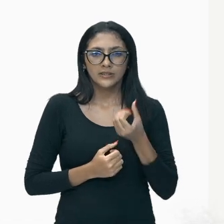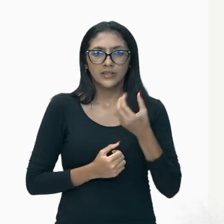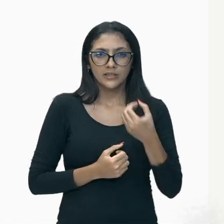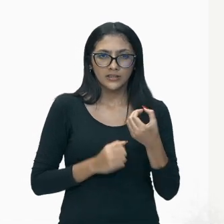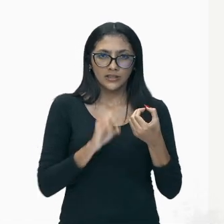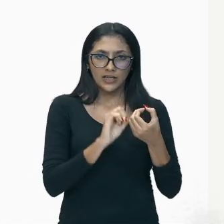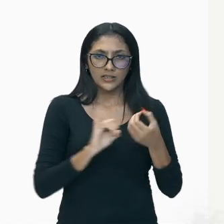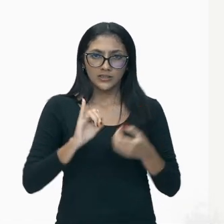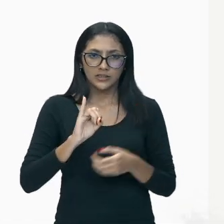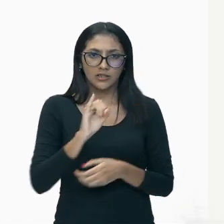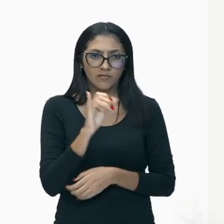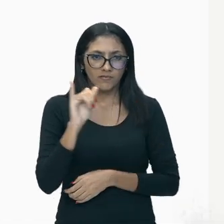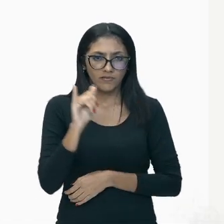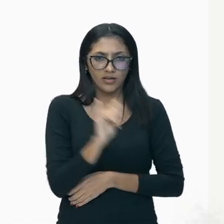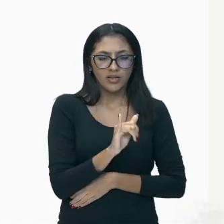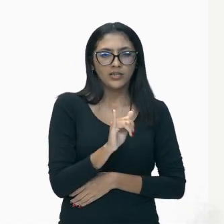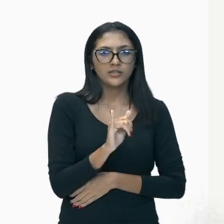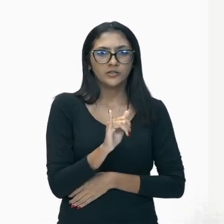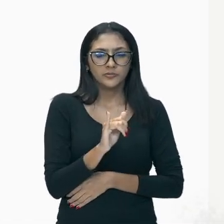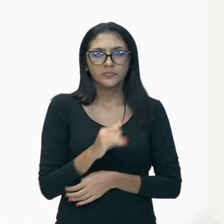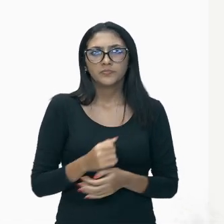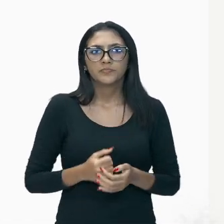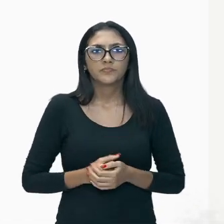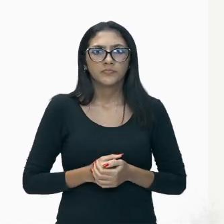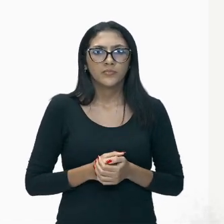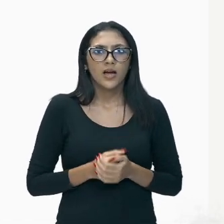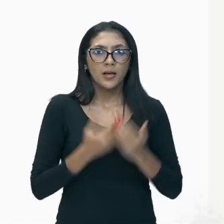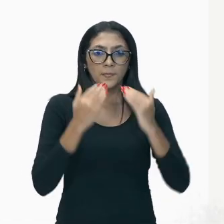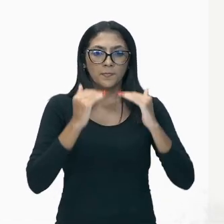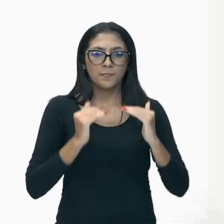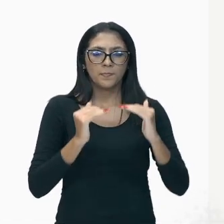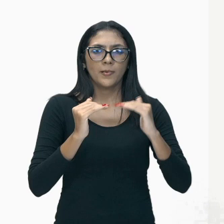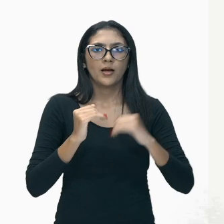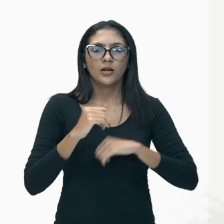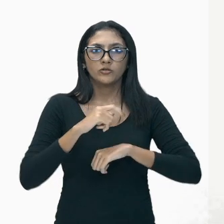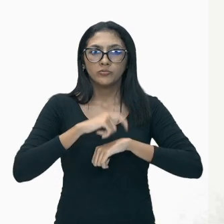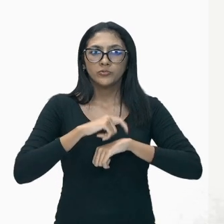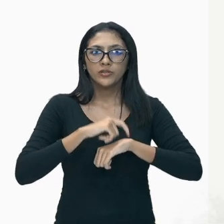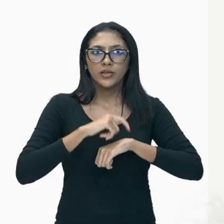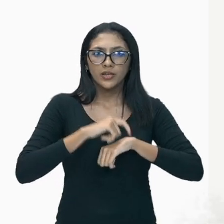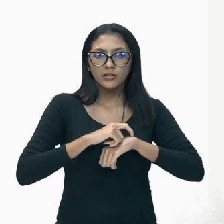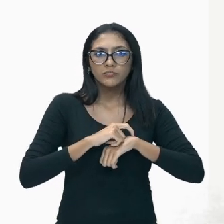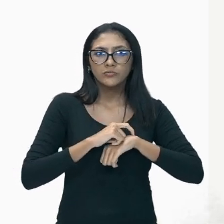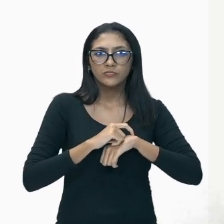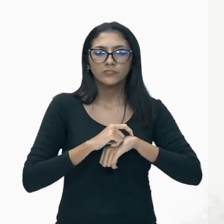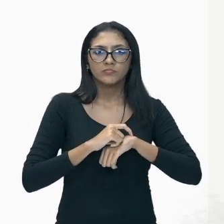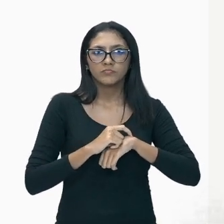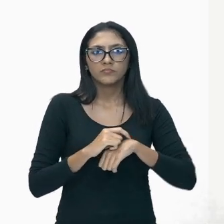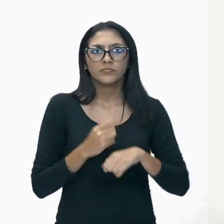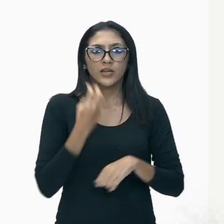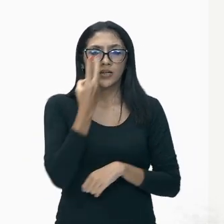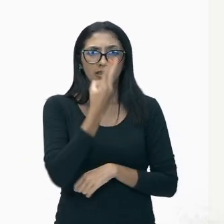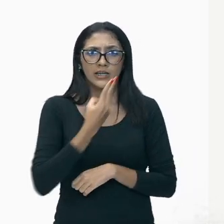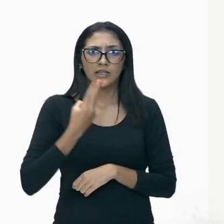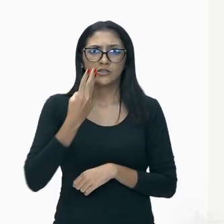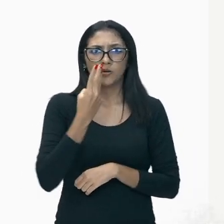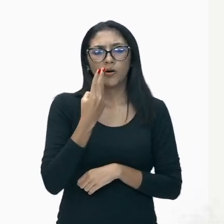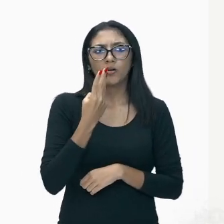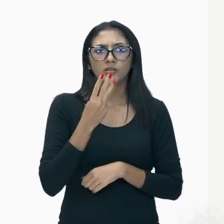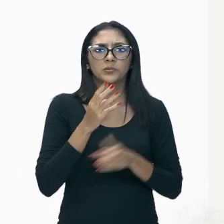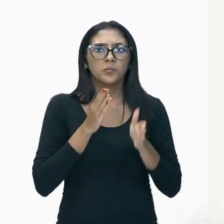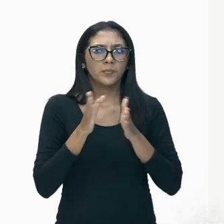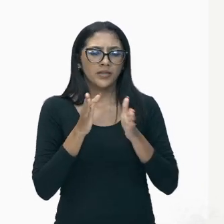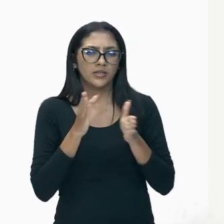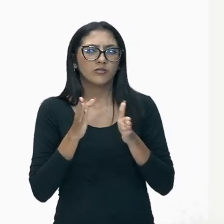3 horas em 30 dias. Só que ele está me dando em 2 meses. Logo que eu sei,